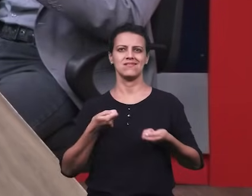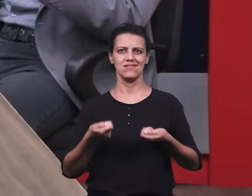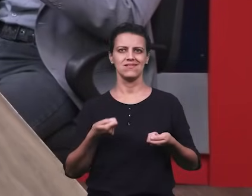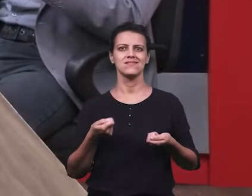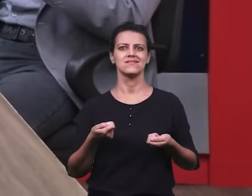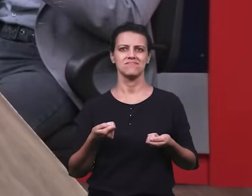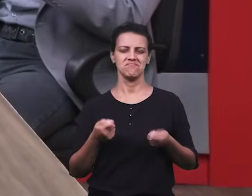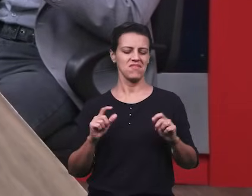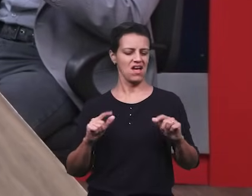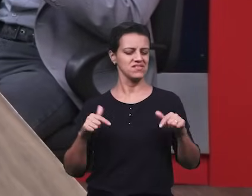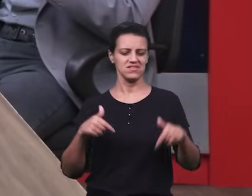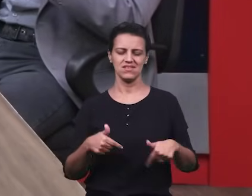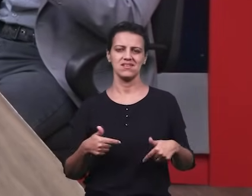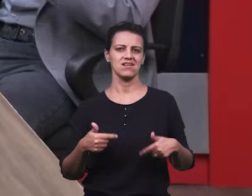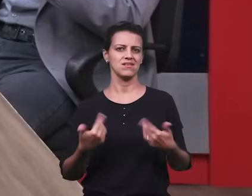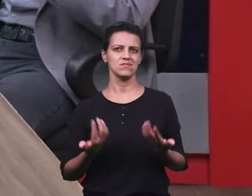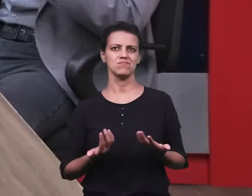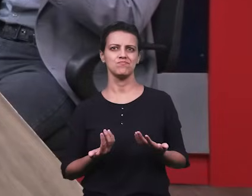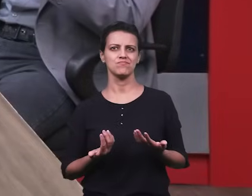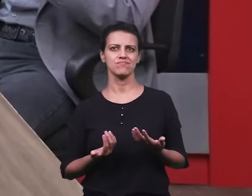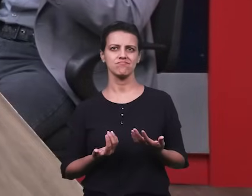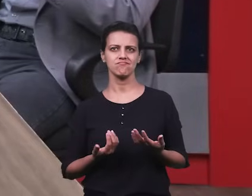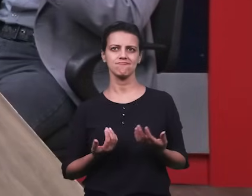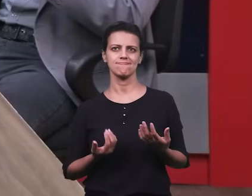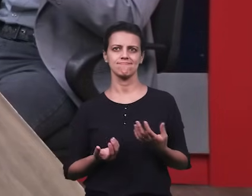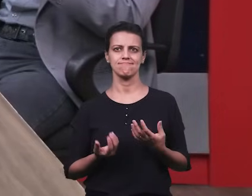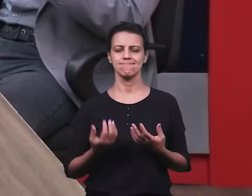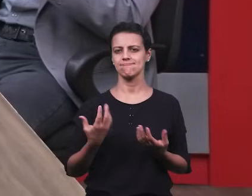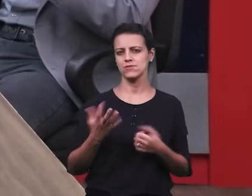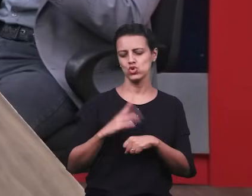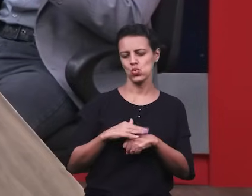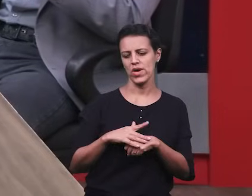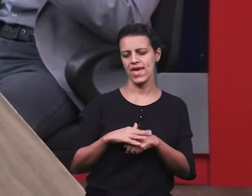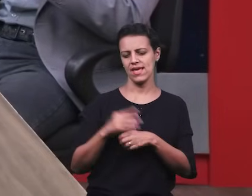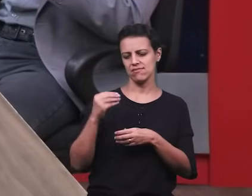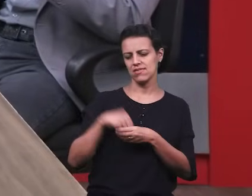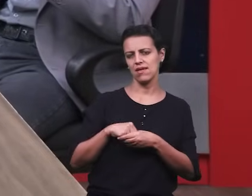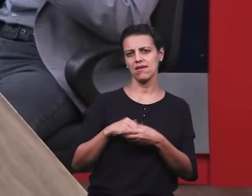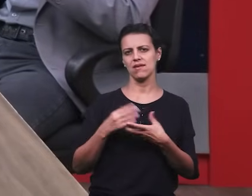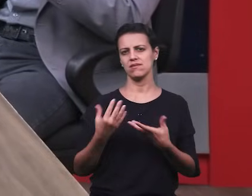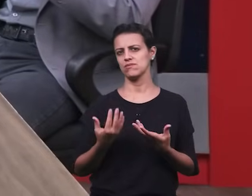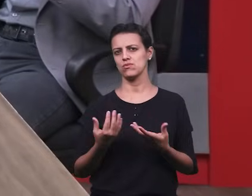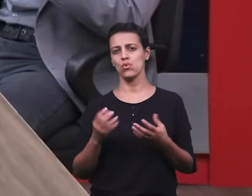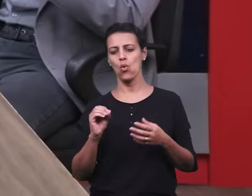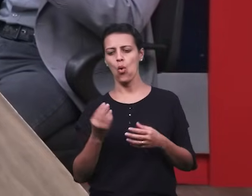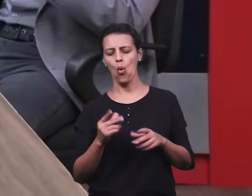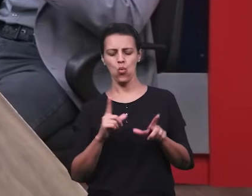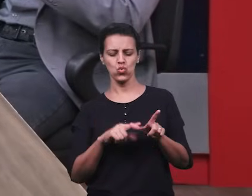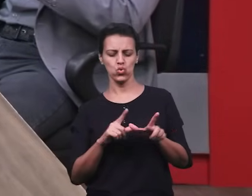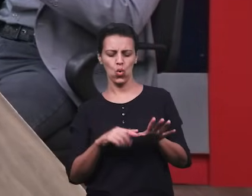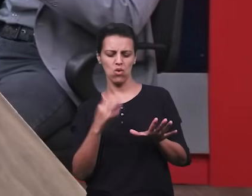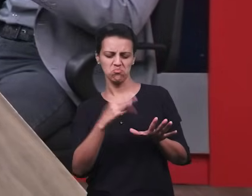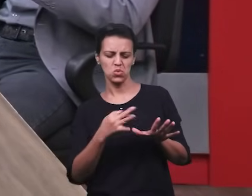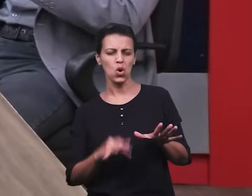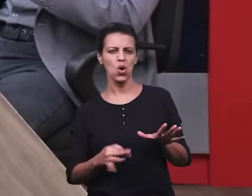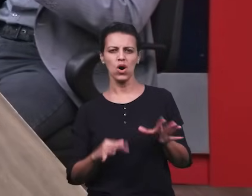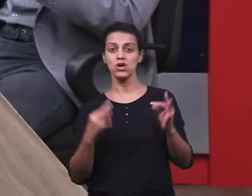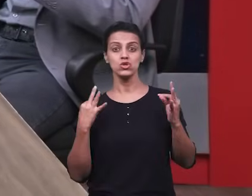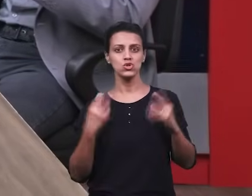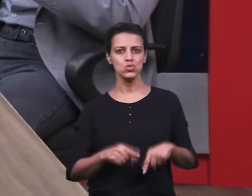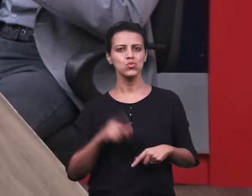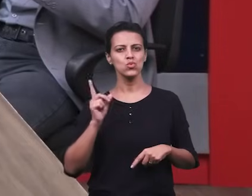Ou uma ação sobre uma determinada infecção no dedo, por exemplo. Então, independente